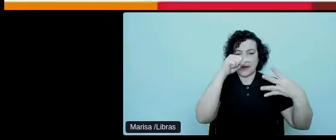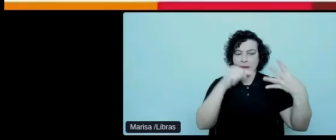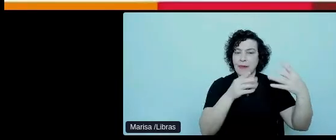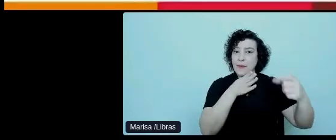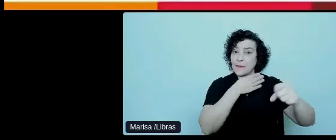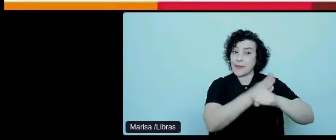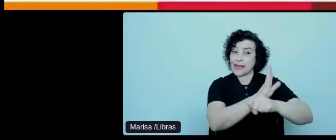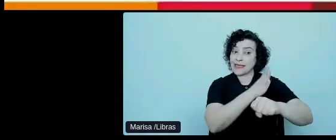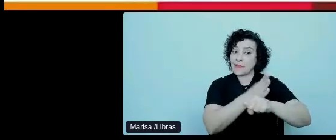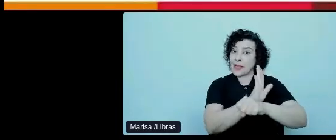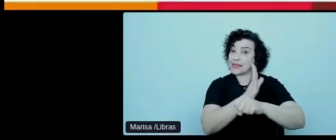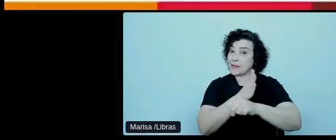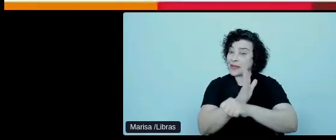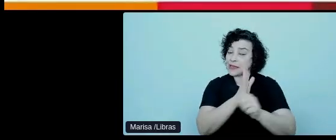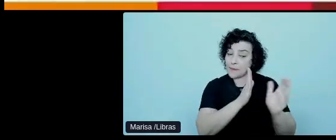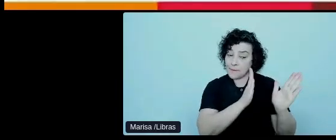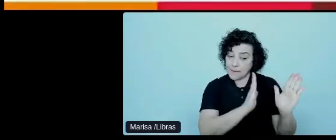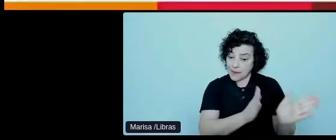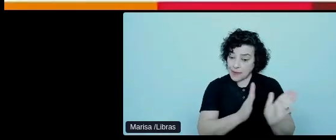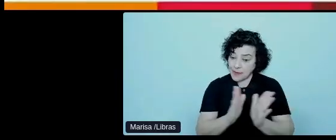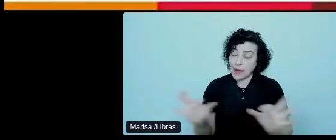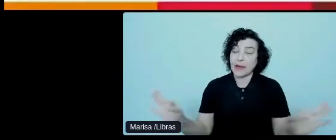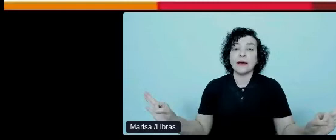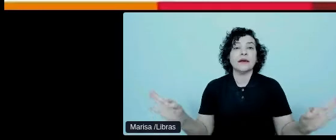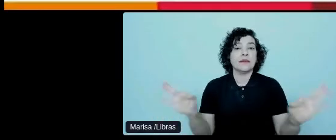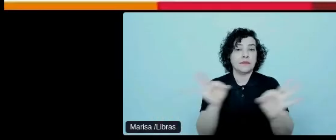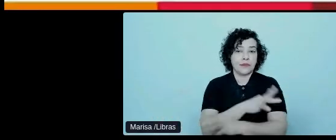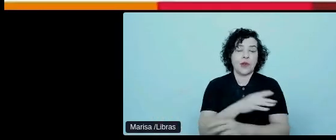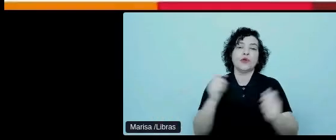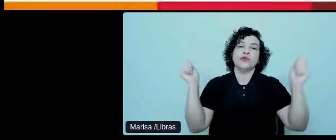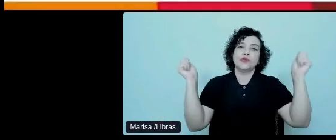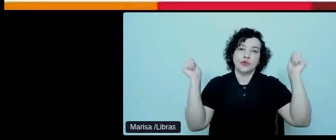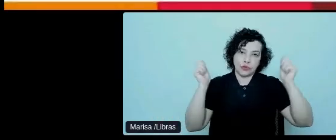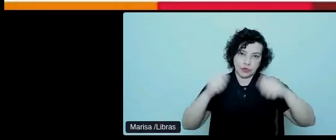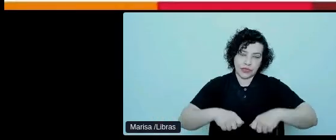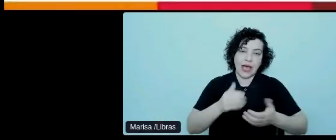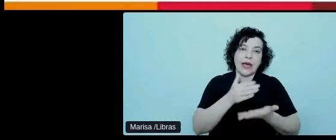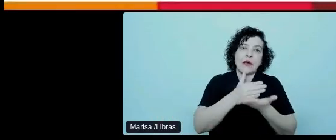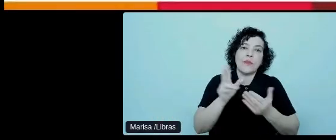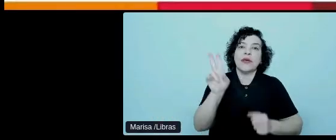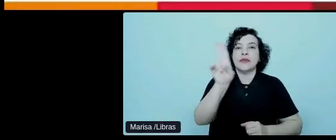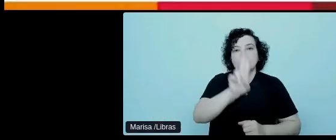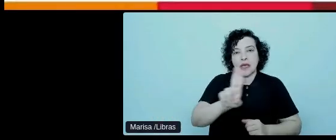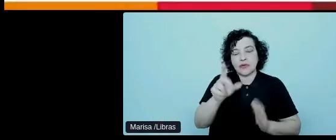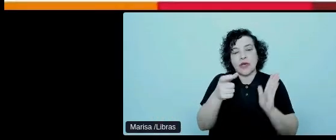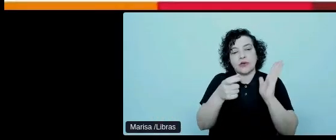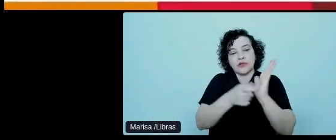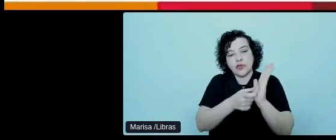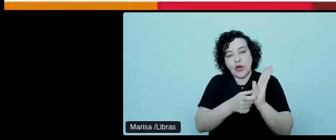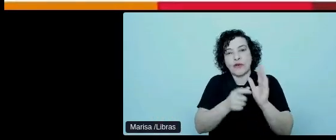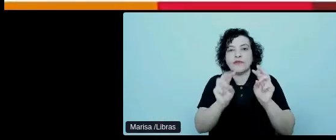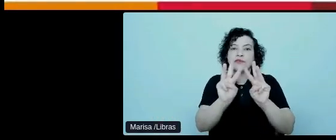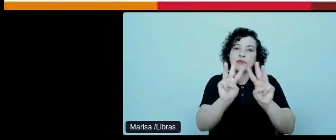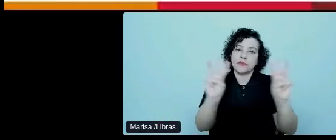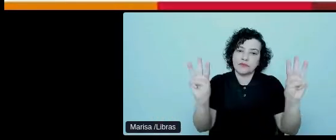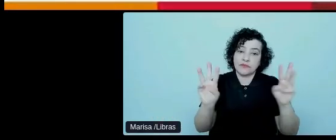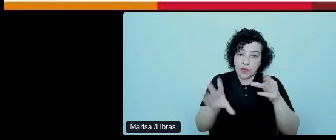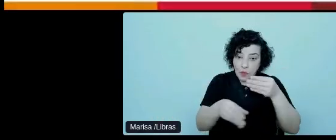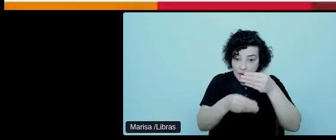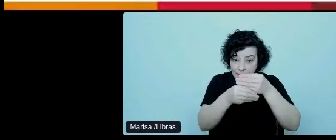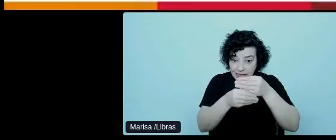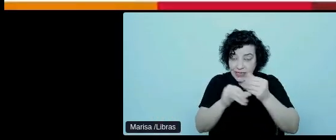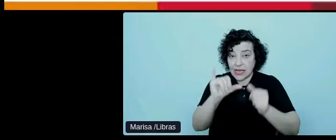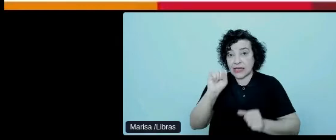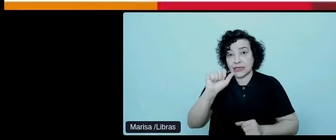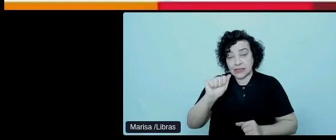ser cumpridos para que a gente consiga validar a nossa aplicação. Se quiser complementar algum detalhe, Isa,